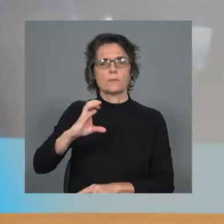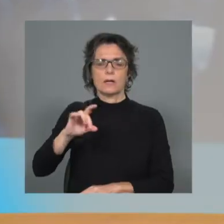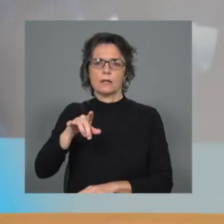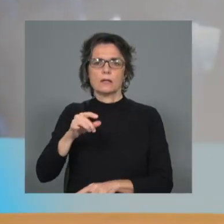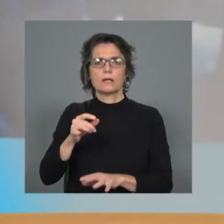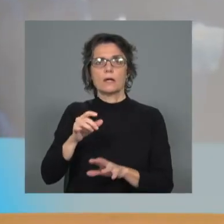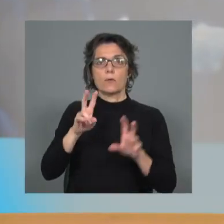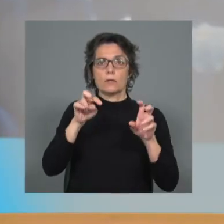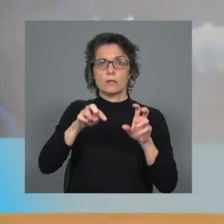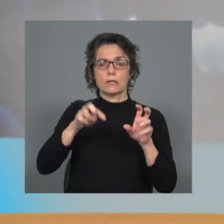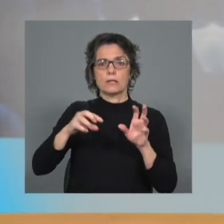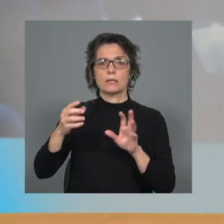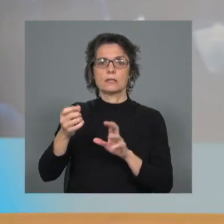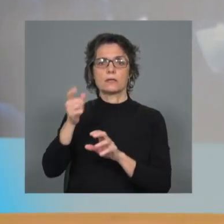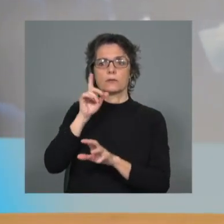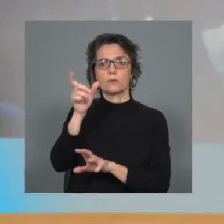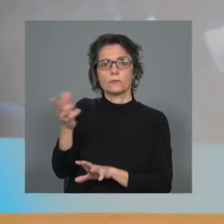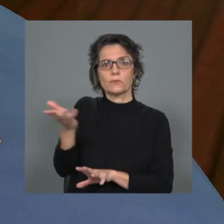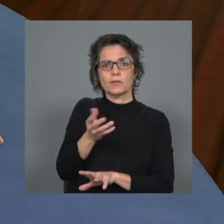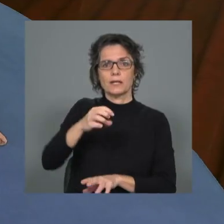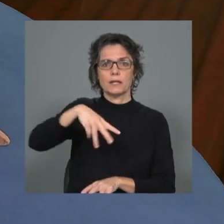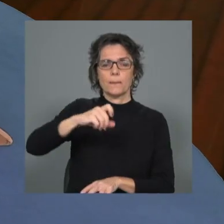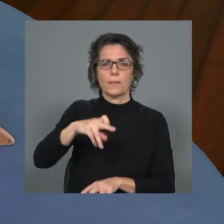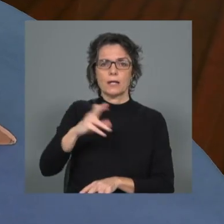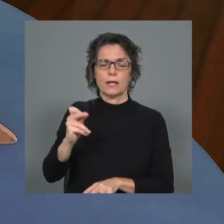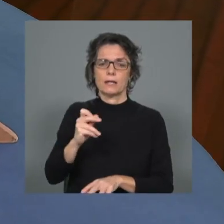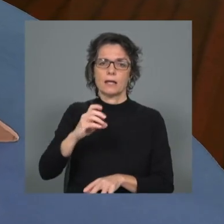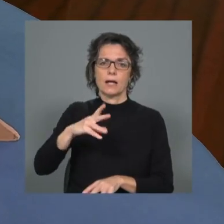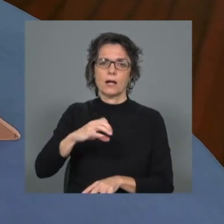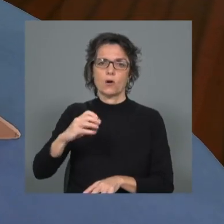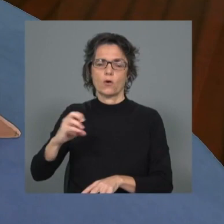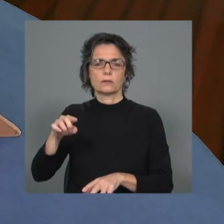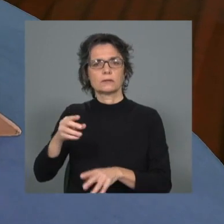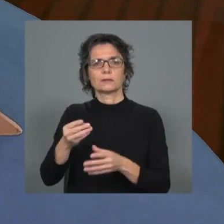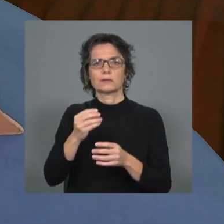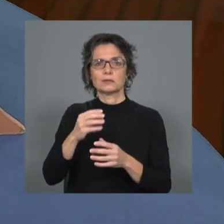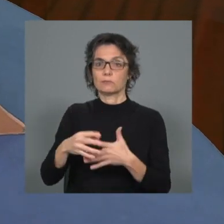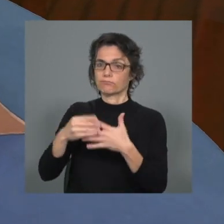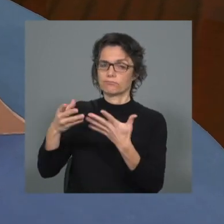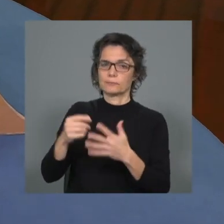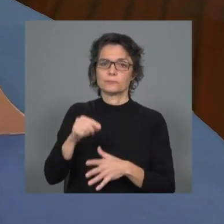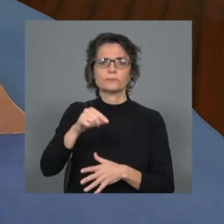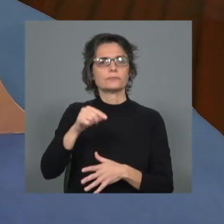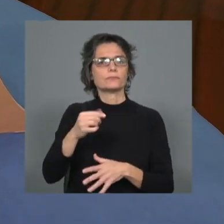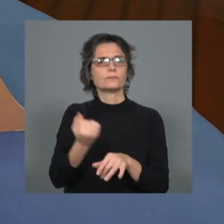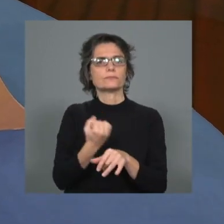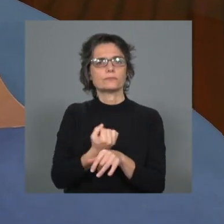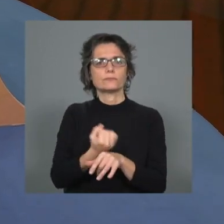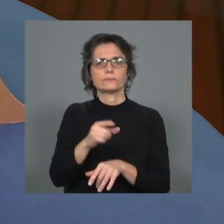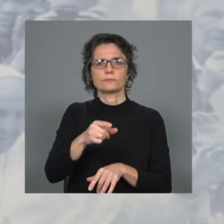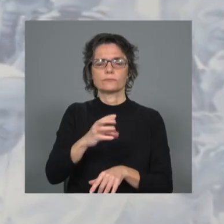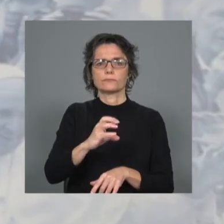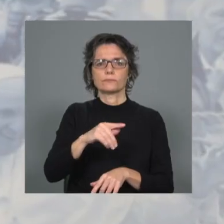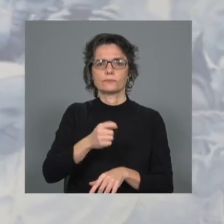Cumprimento. Boa tarde, Mariana. Olá, obrigado por estar no programa Eclésia. Falámos do trabalho do CEPAC no contexto das